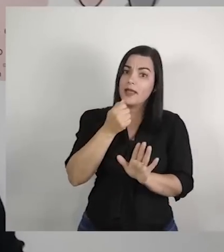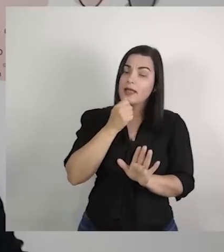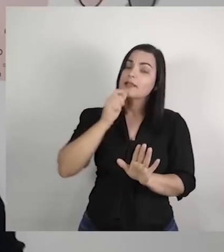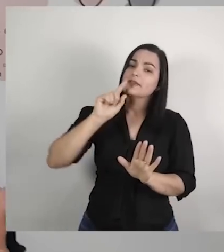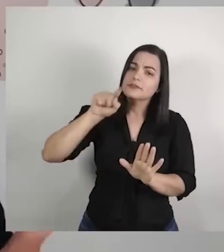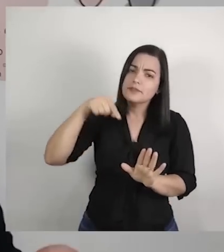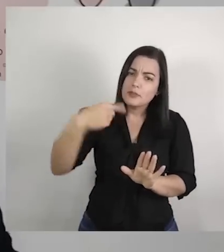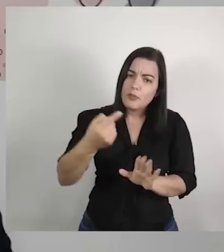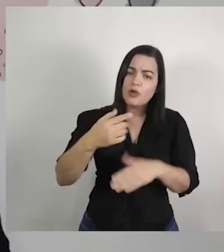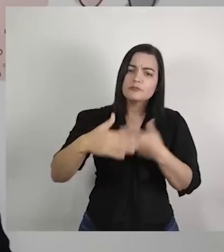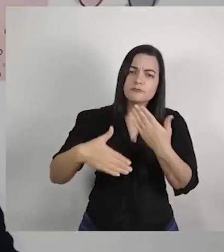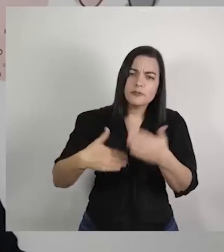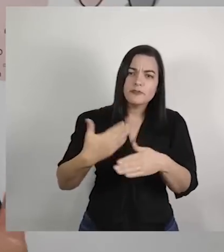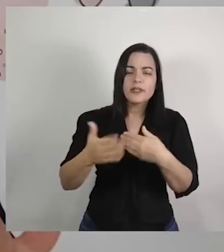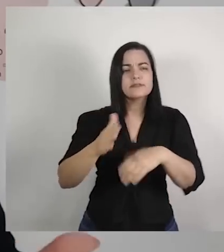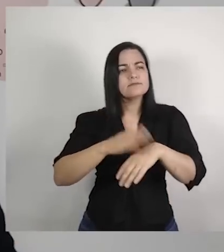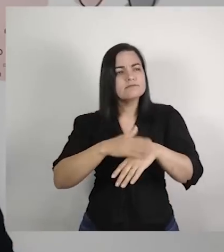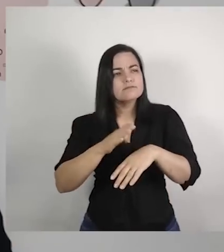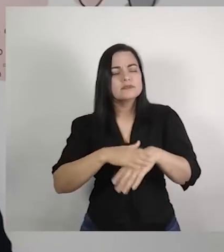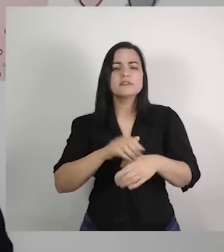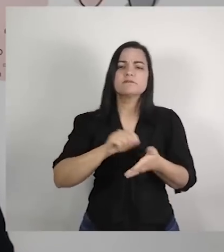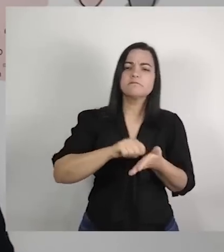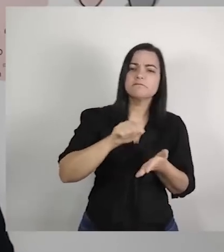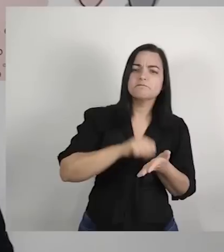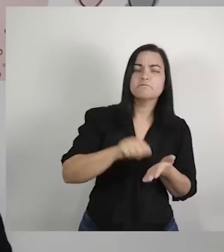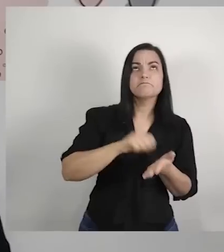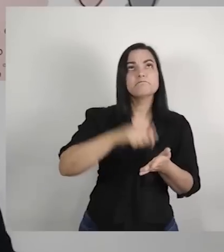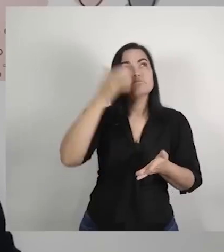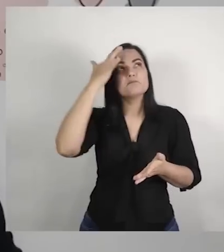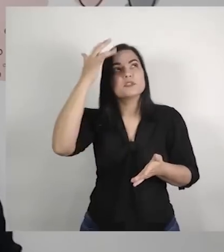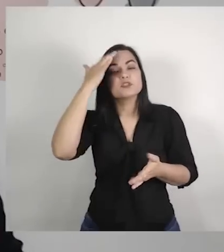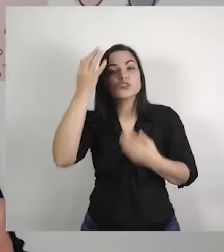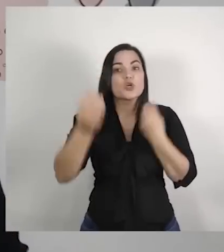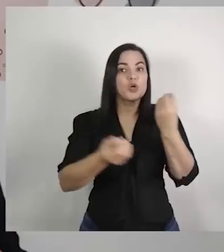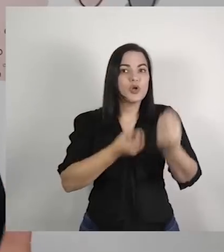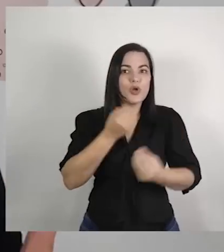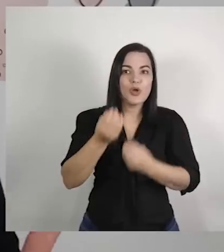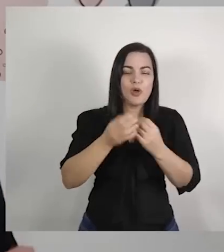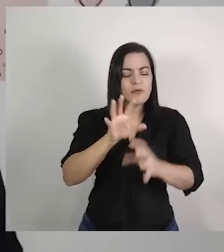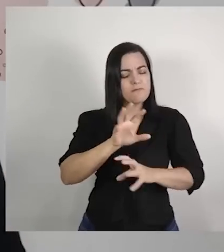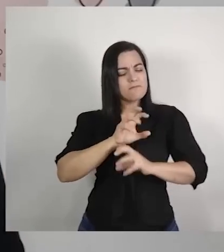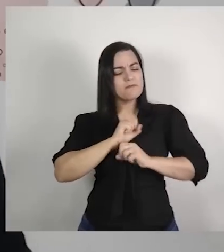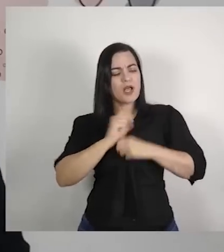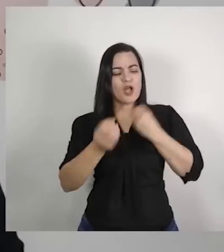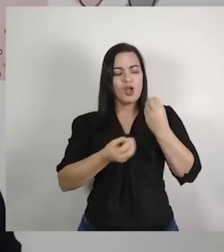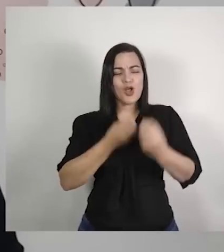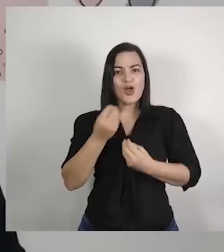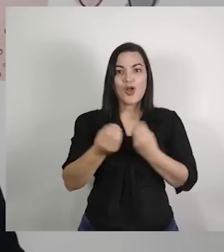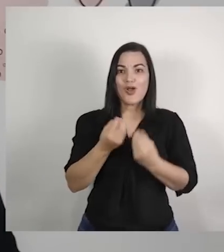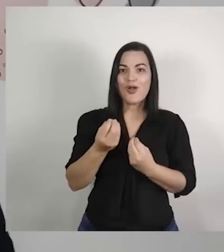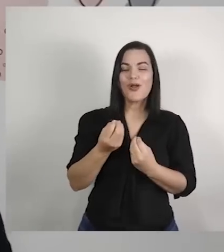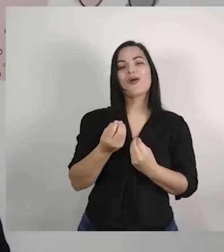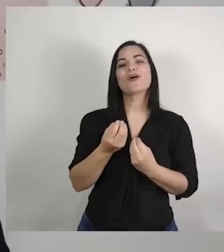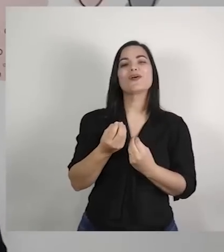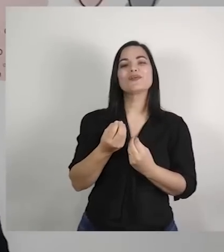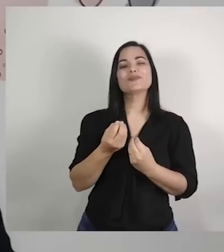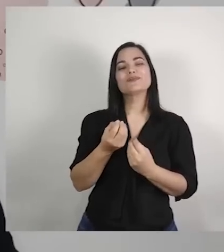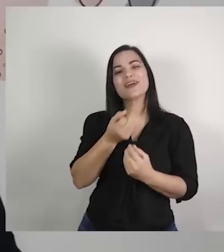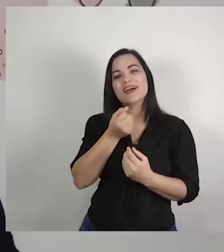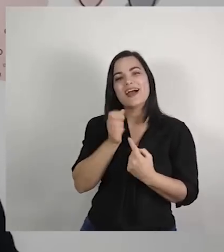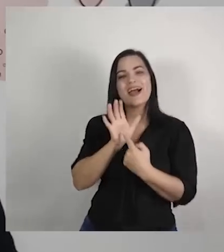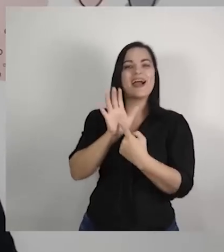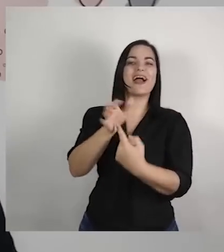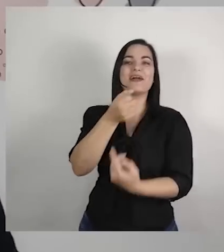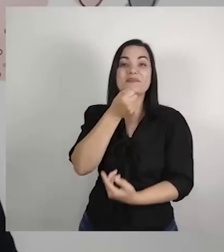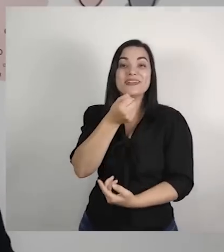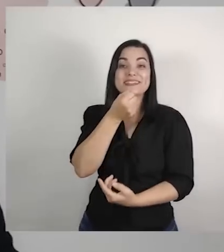bom? Vai fazendo, vai elaborando aí a sua proposta, vai incorporando o papel aí de apresentador